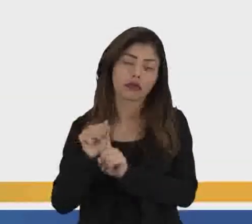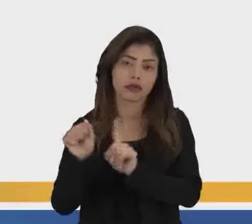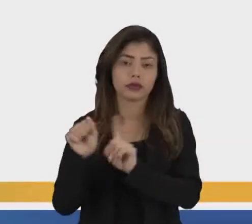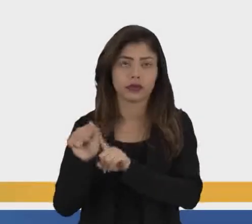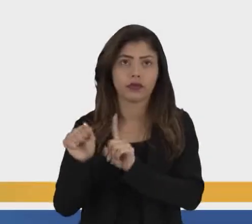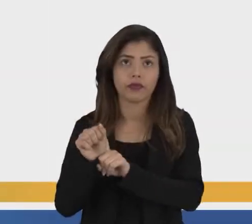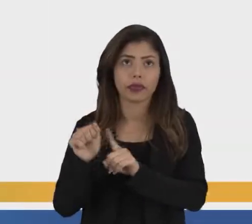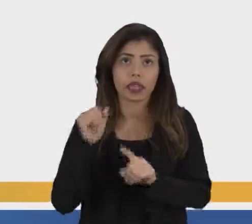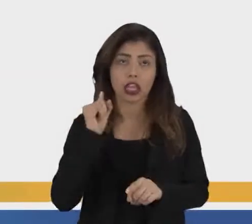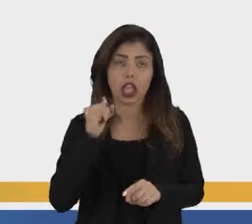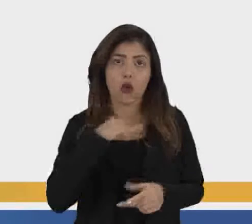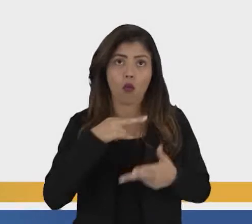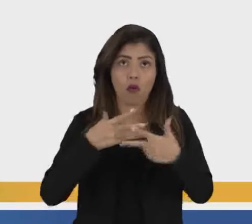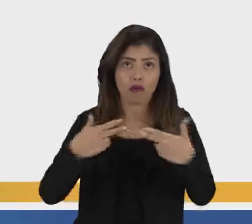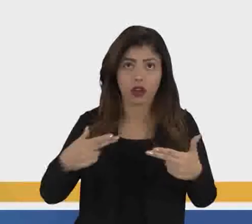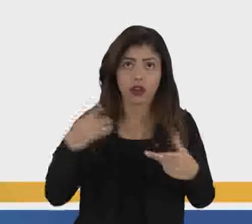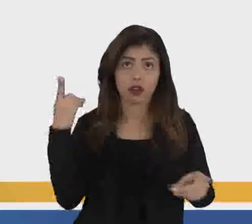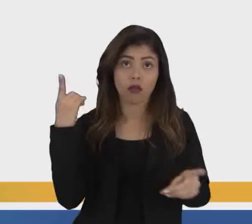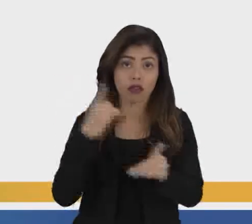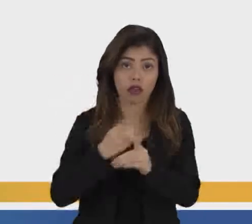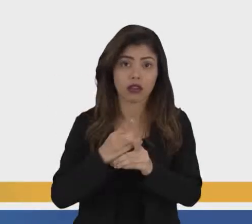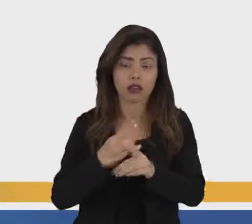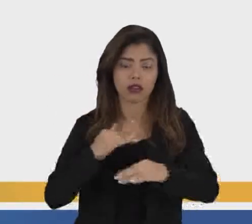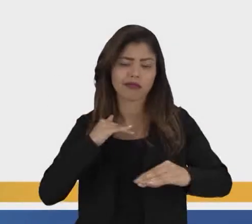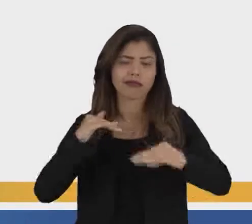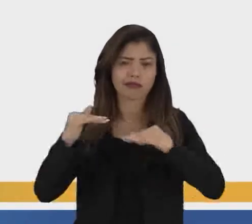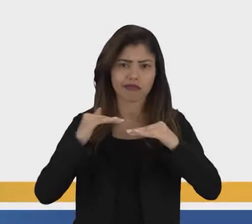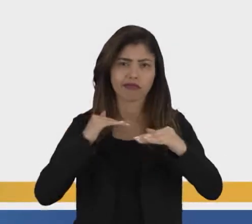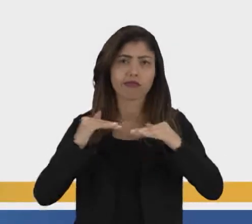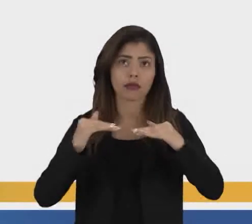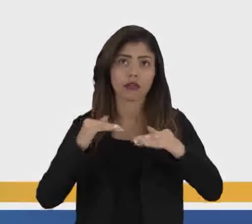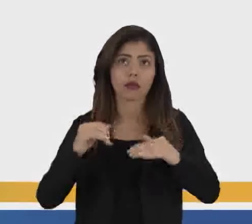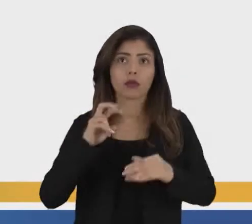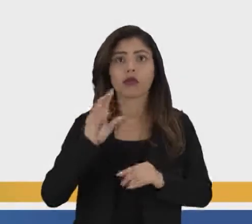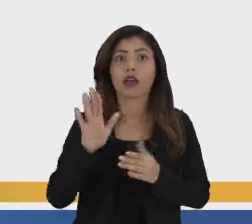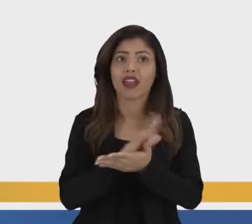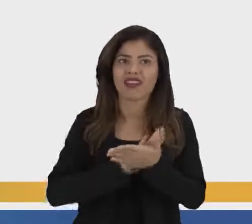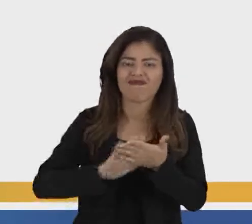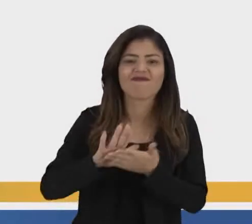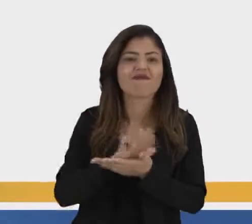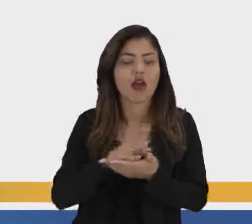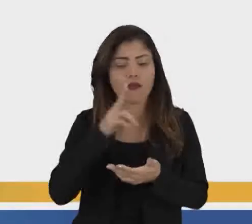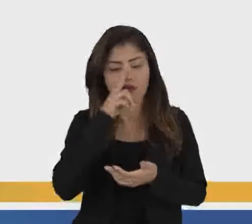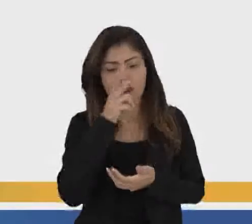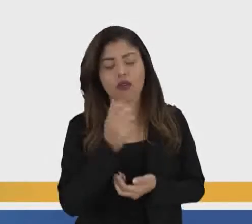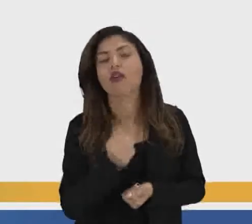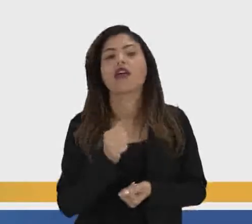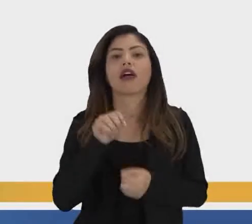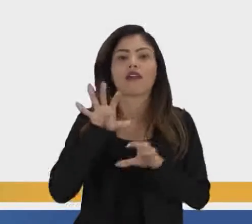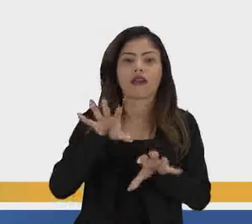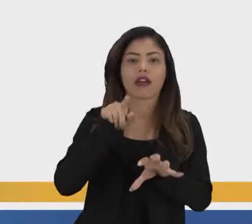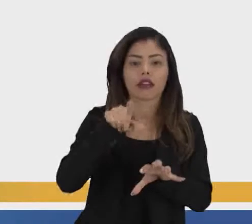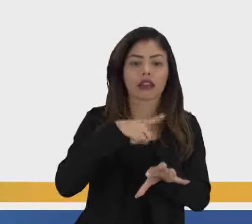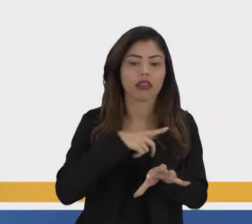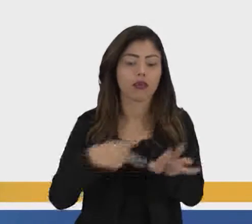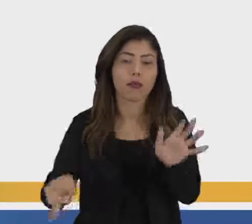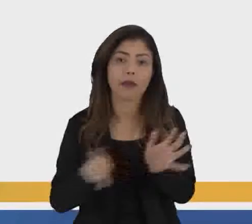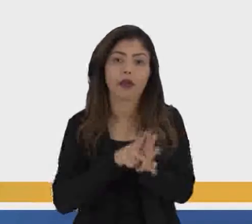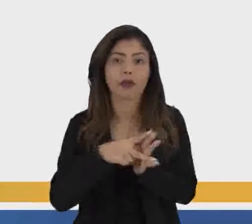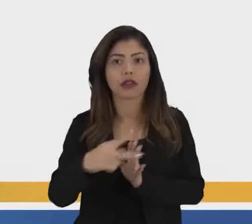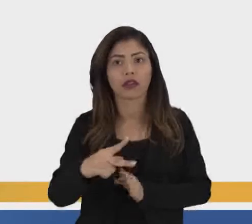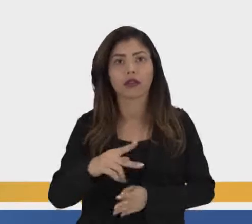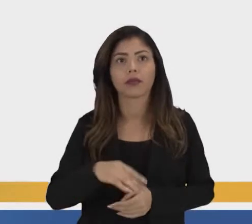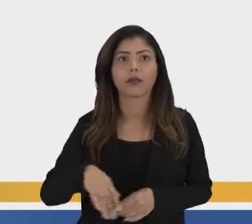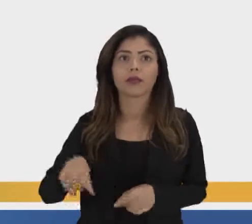que, alternativa A, se um determinado objeto se encontra em equilíbrio, então nenhuma